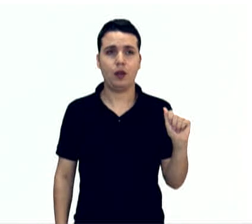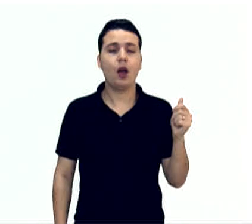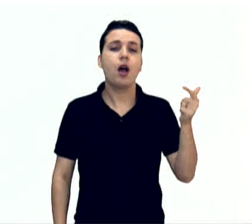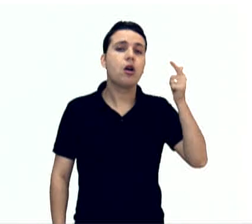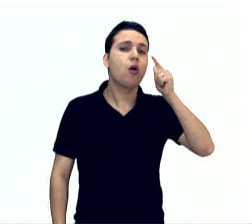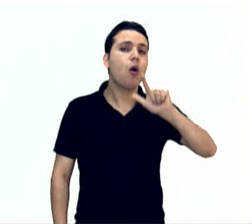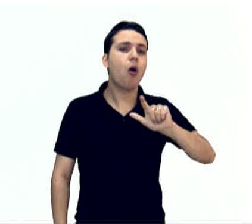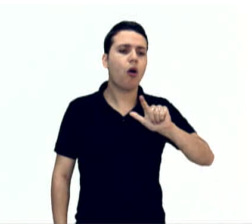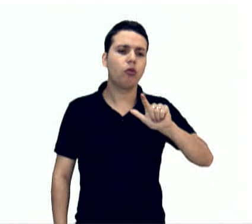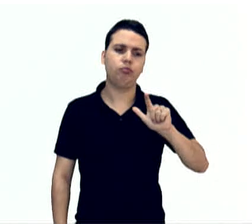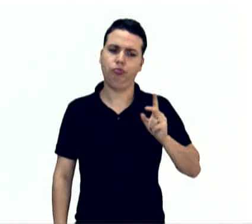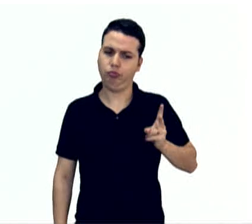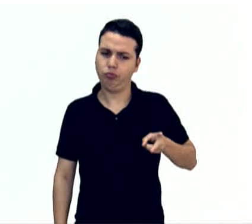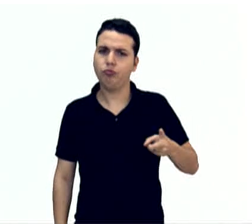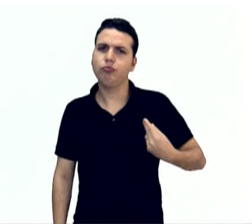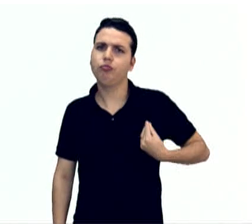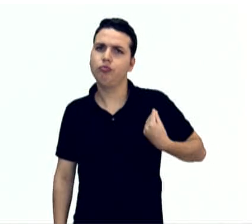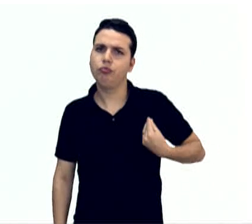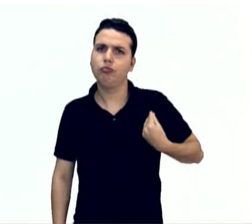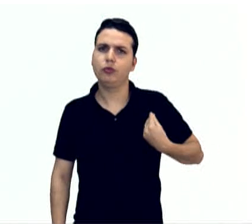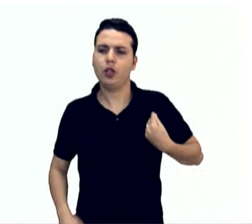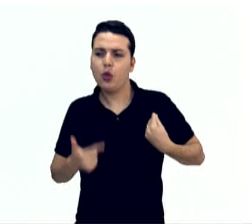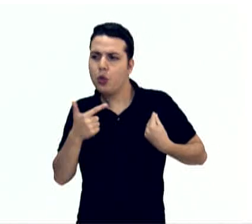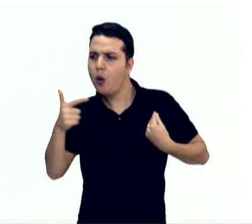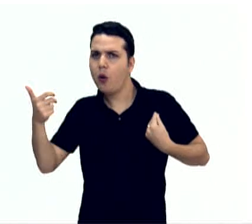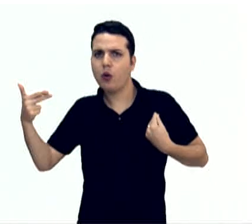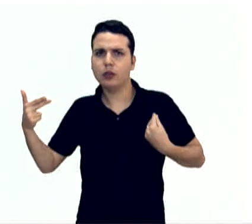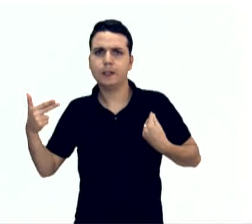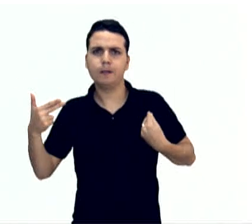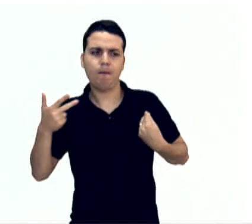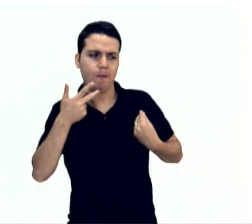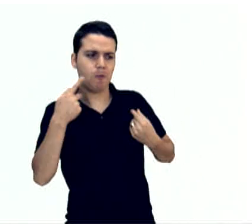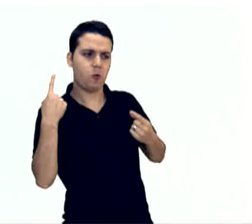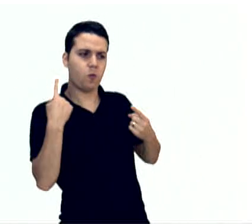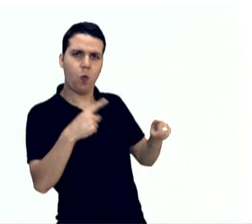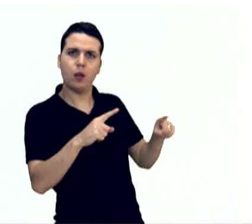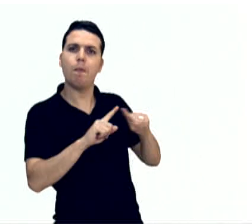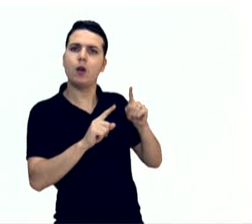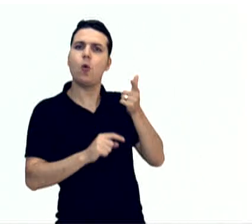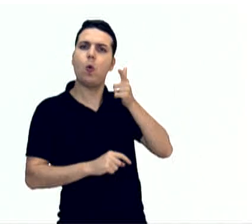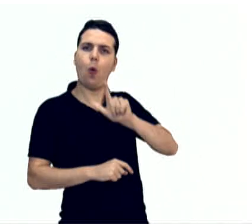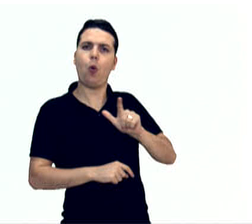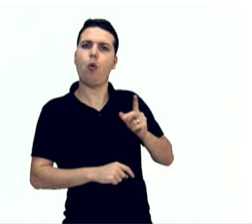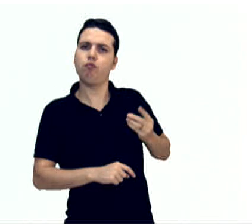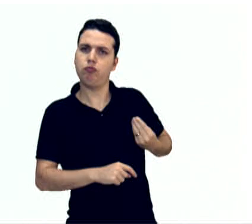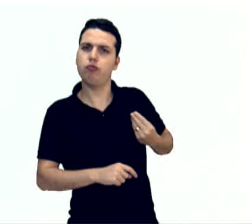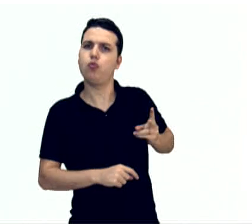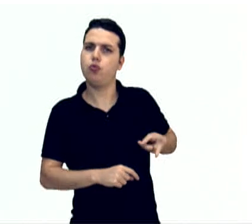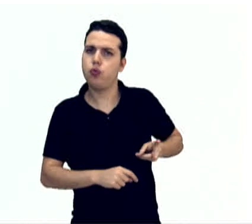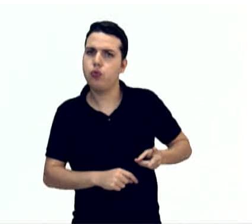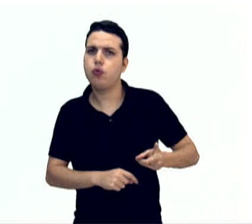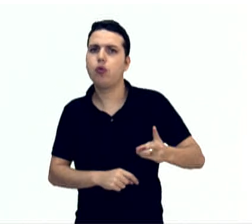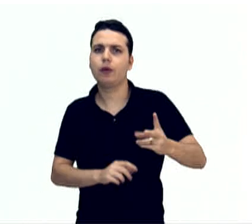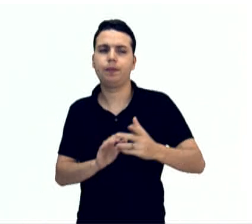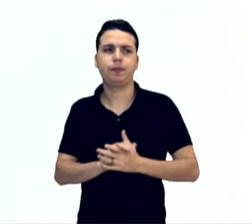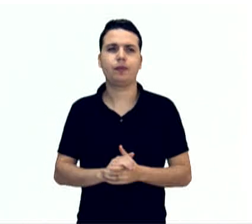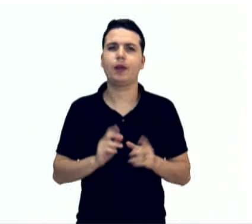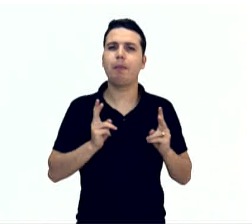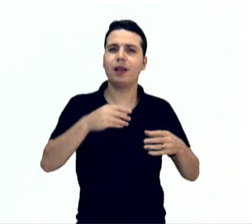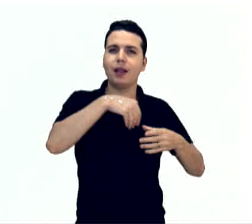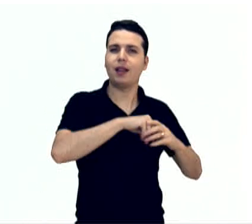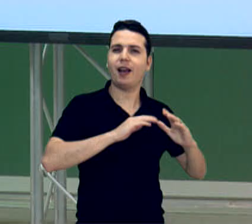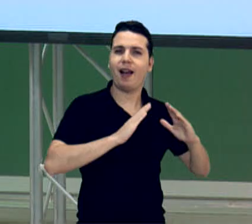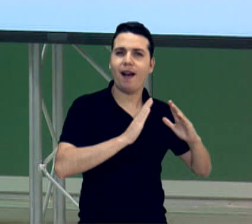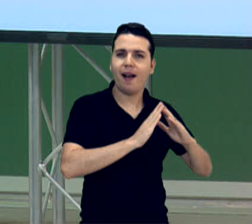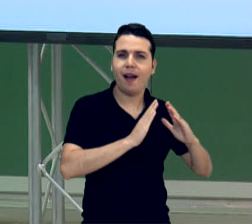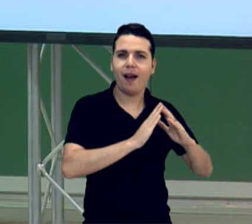conseguiu sobreviver a todas as objeções. Então, por mais que ela era proibida, mesmo que nos quintais, nas casas,